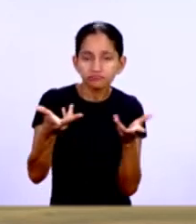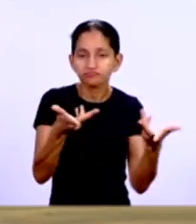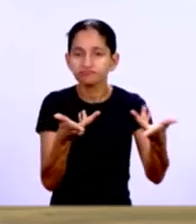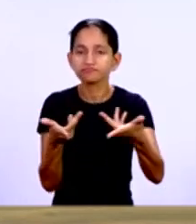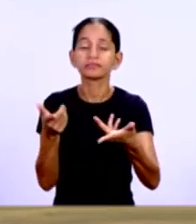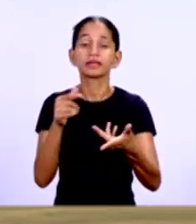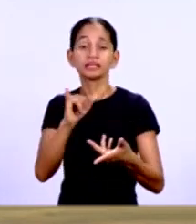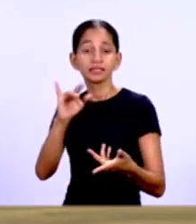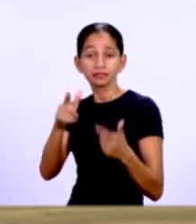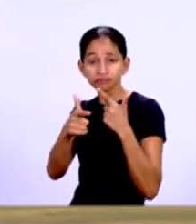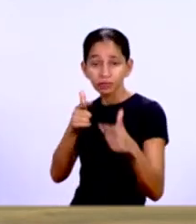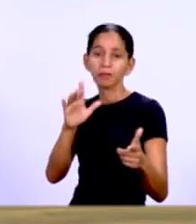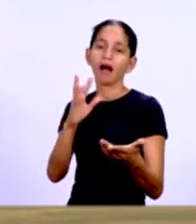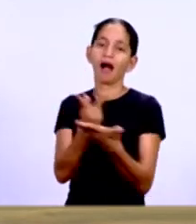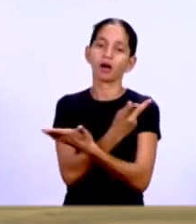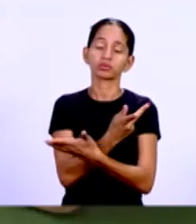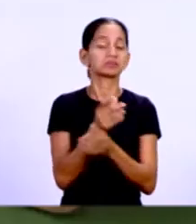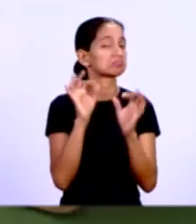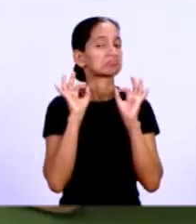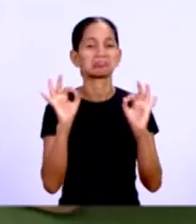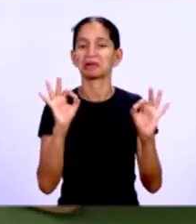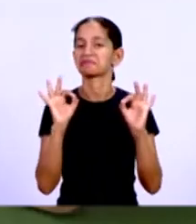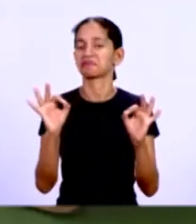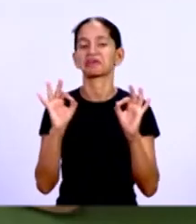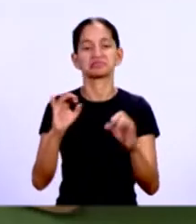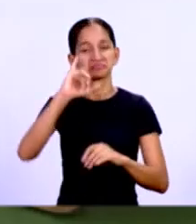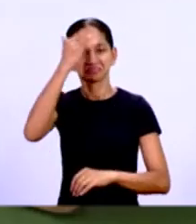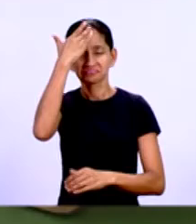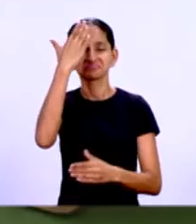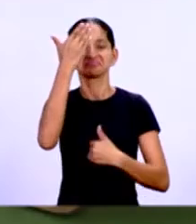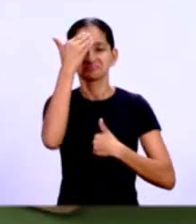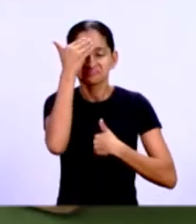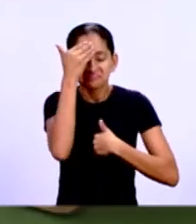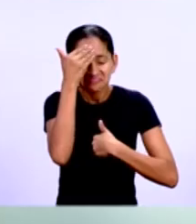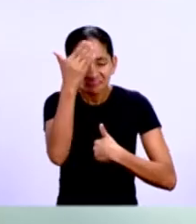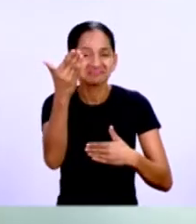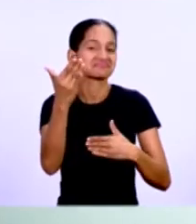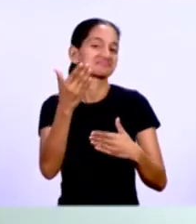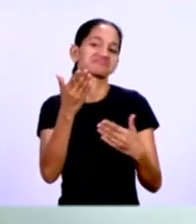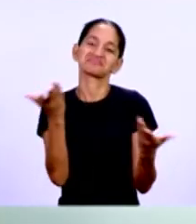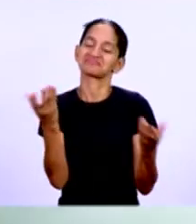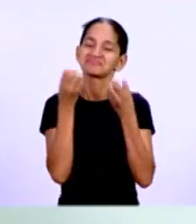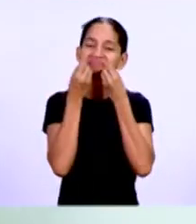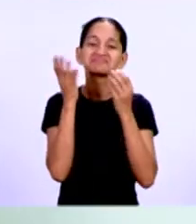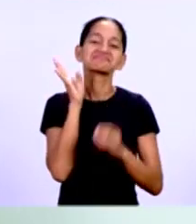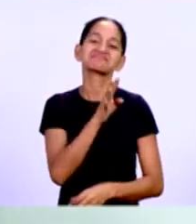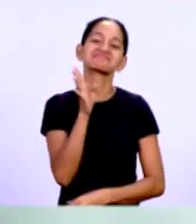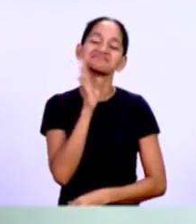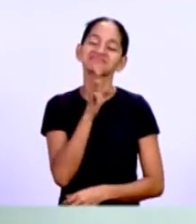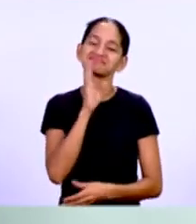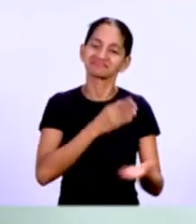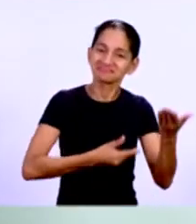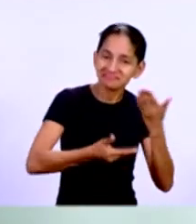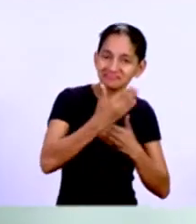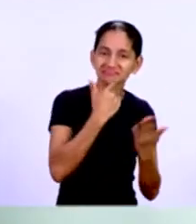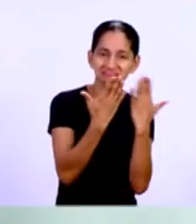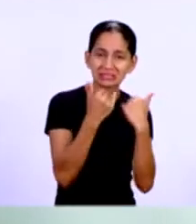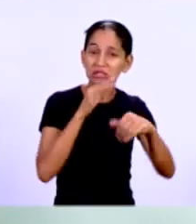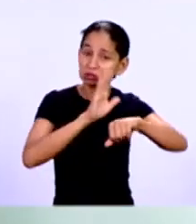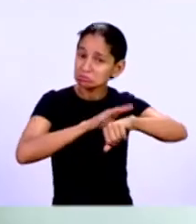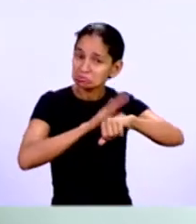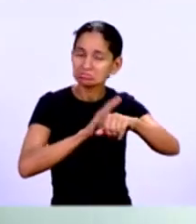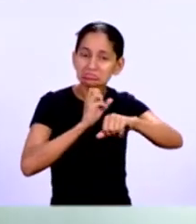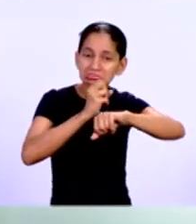desfavoráveis caso ela ocorra. Ótimo, pessoal de Paraná, obrigado pela participação. Muito legal vocês participando aqui, esse horário da